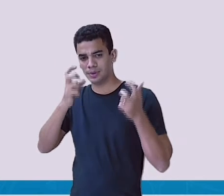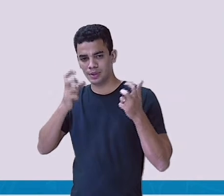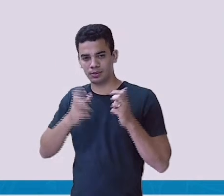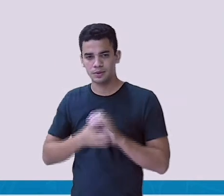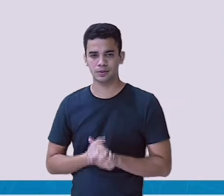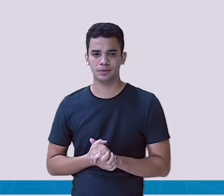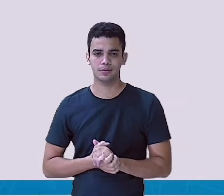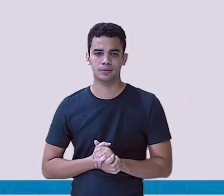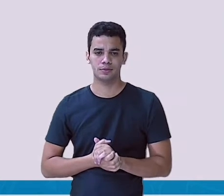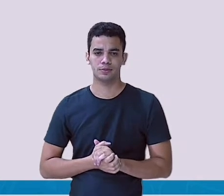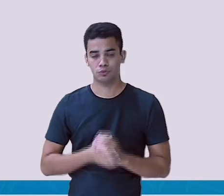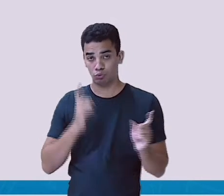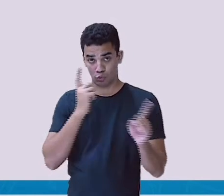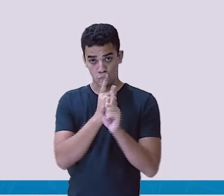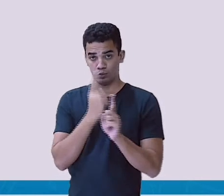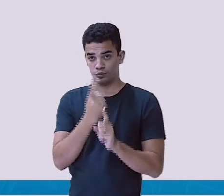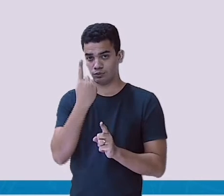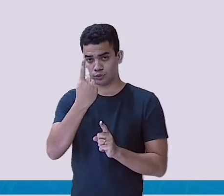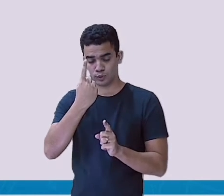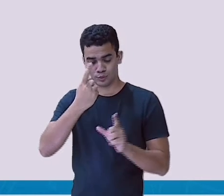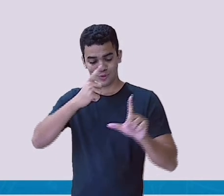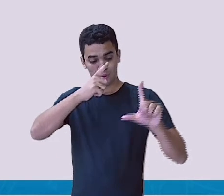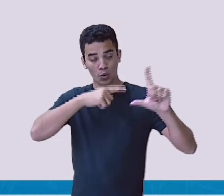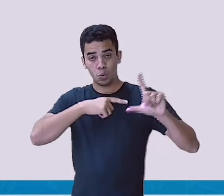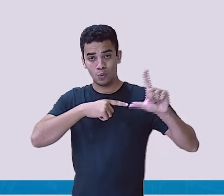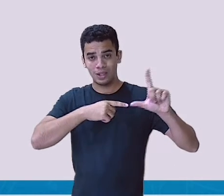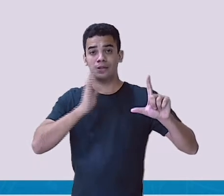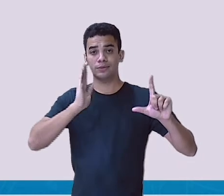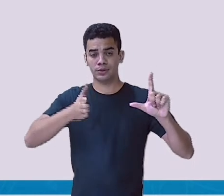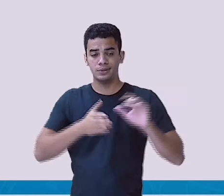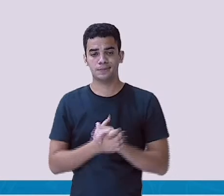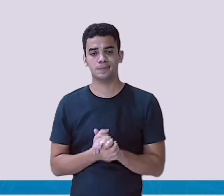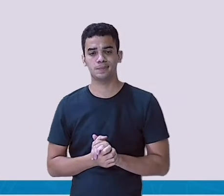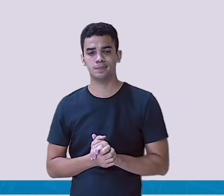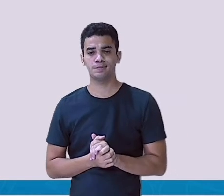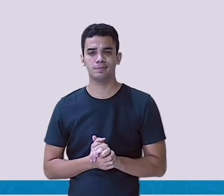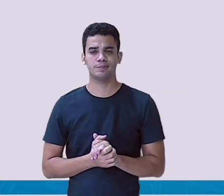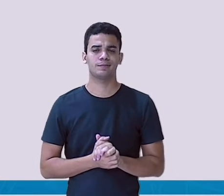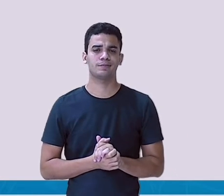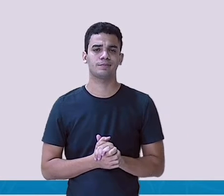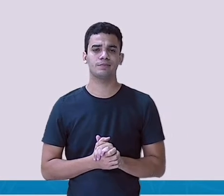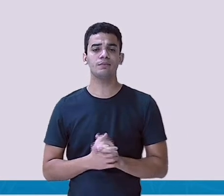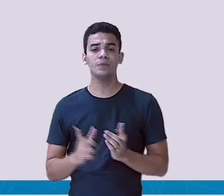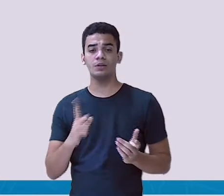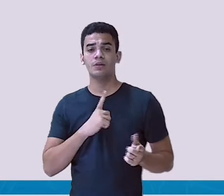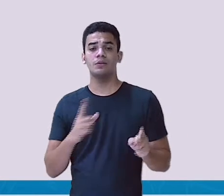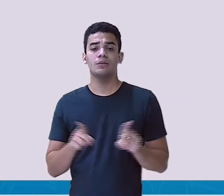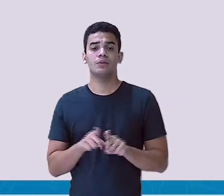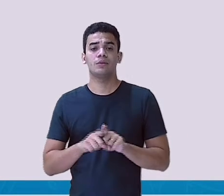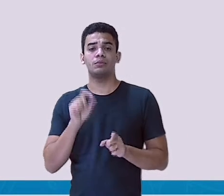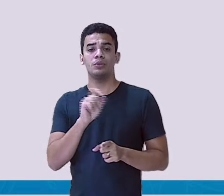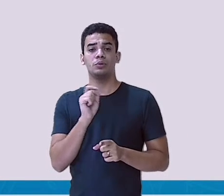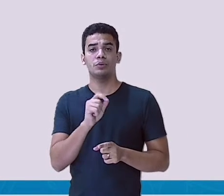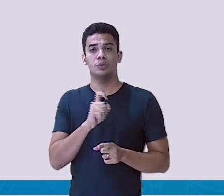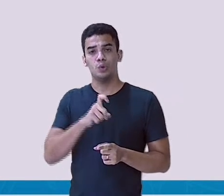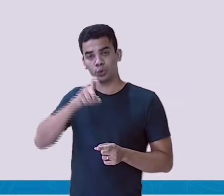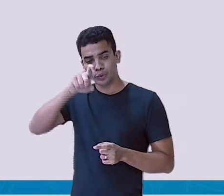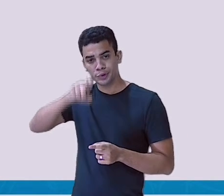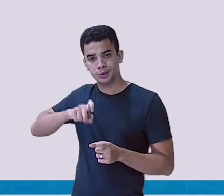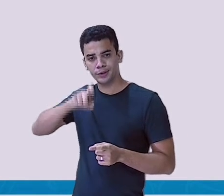Então, já achei um lado congruente. Eu tenho um ângulo X, que é congruente nos